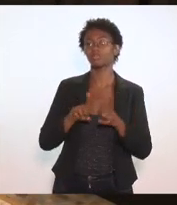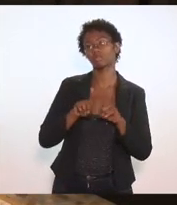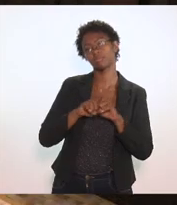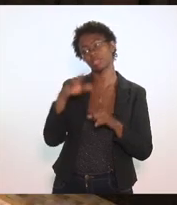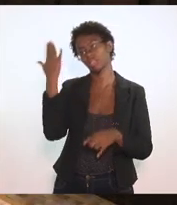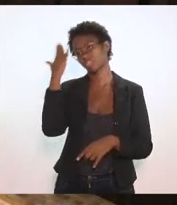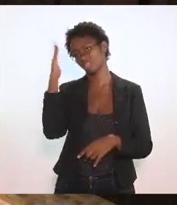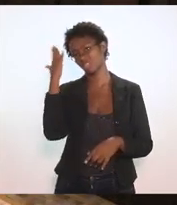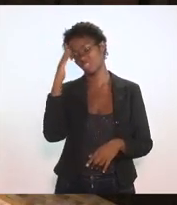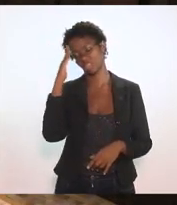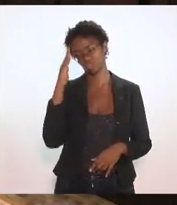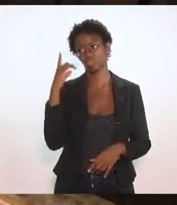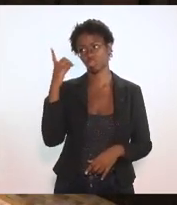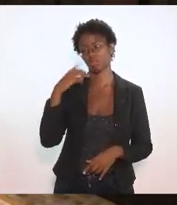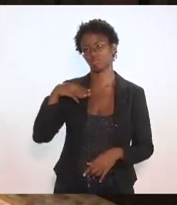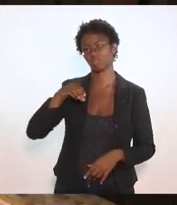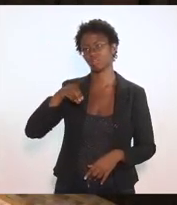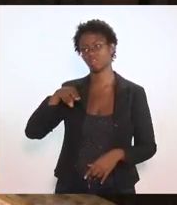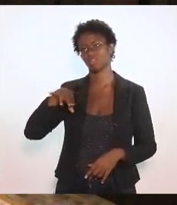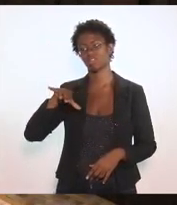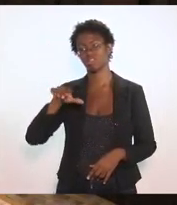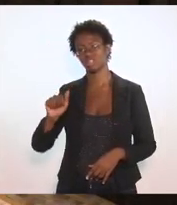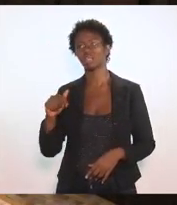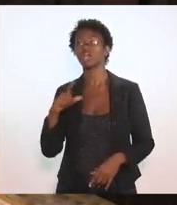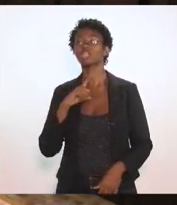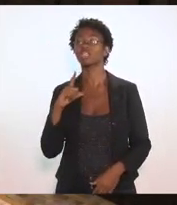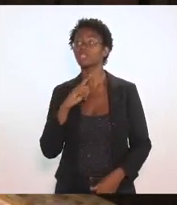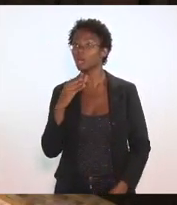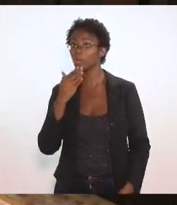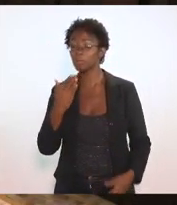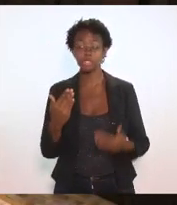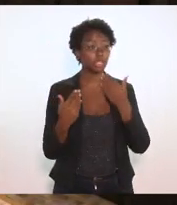Mônica Francisco, que há um apelo importante, né,